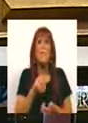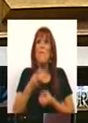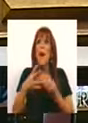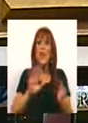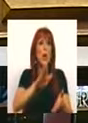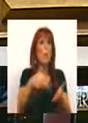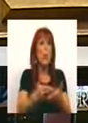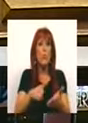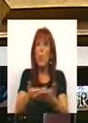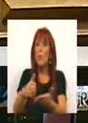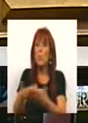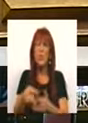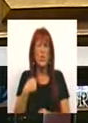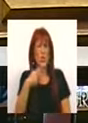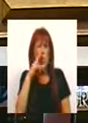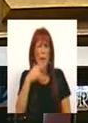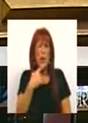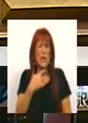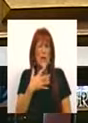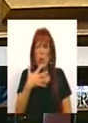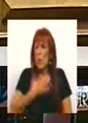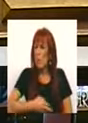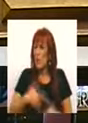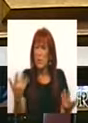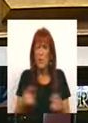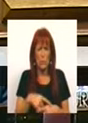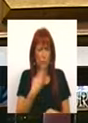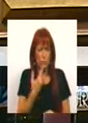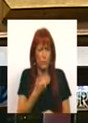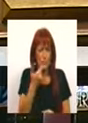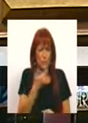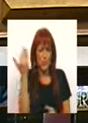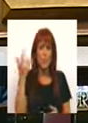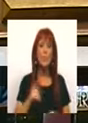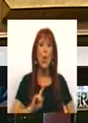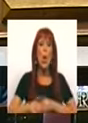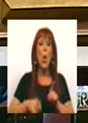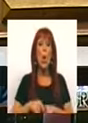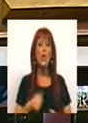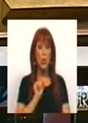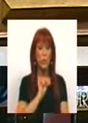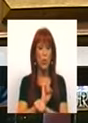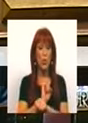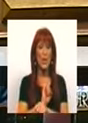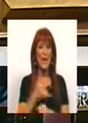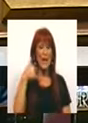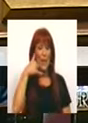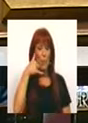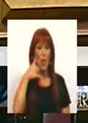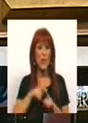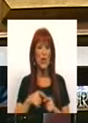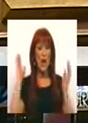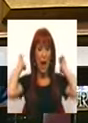de propostas, desculpe que lhe diga, mas completamente mirabolantes. Foi o bloqueio dos telemóveis